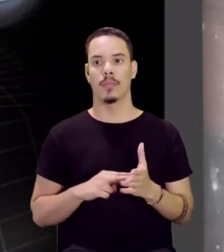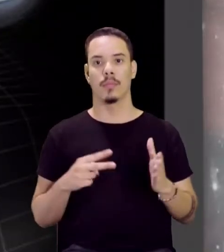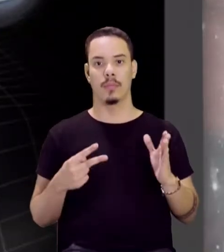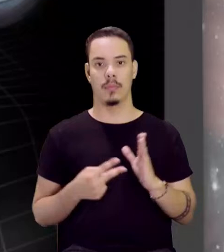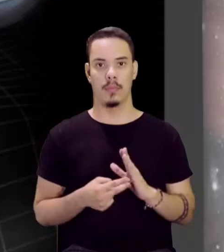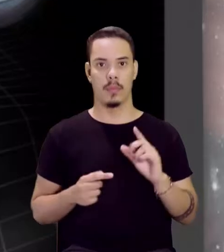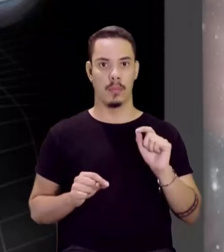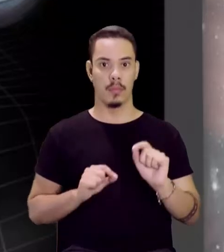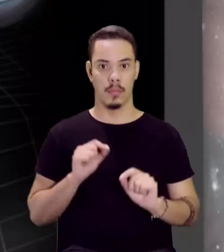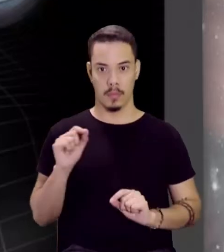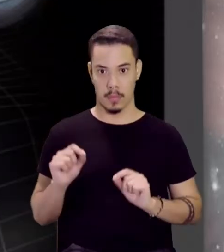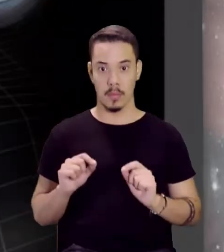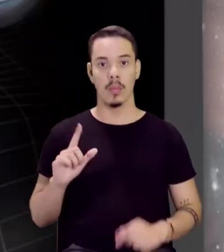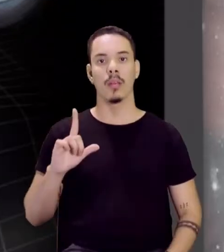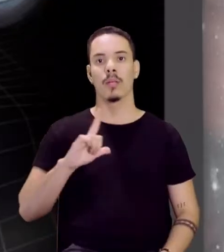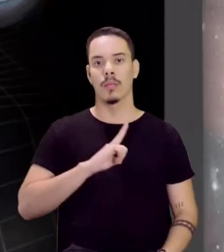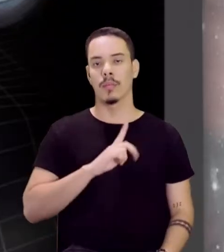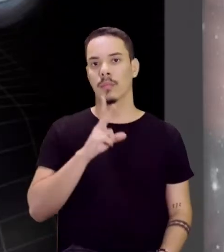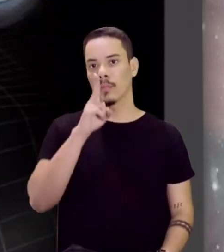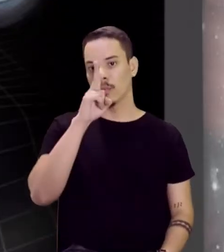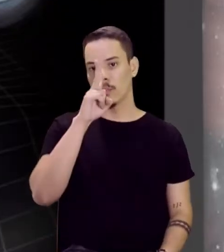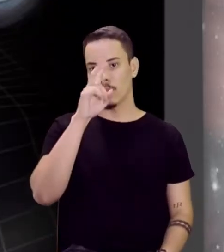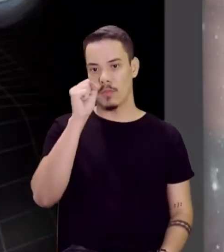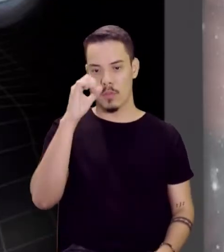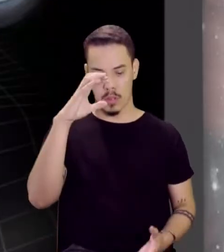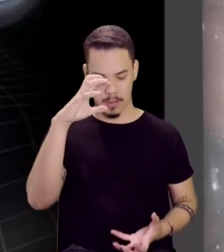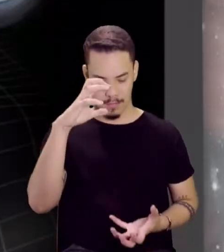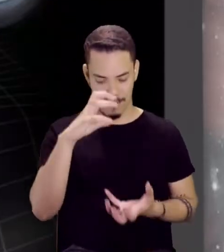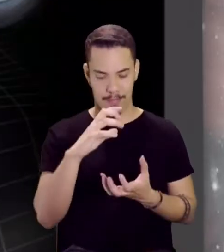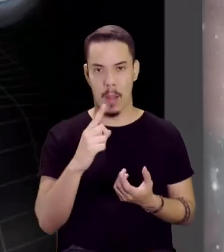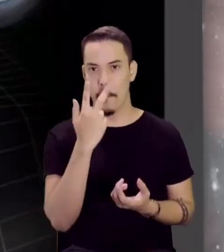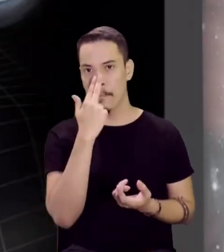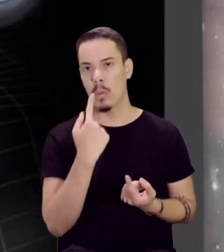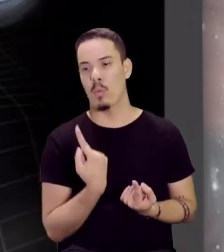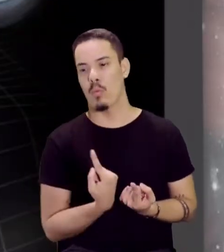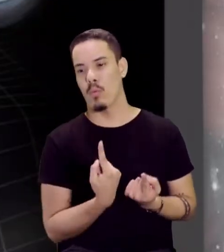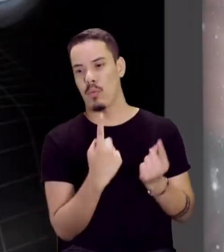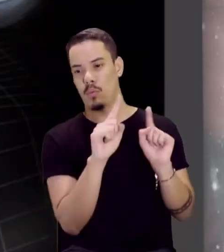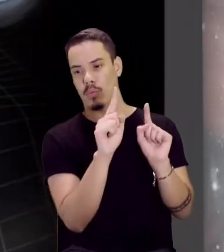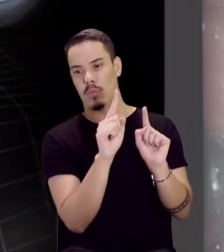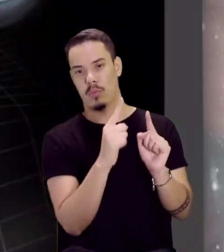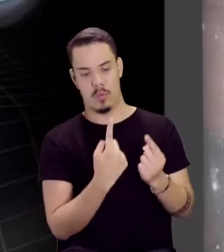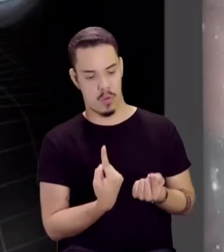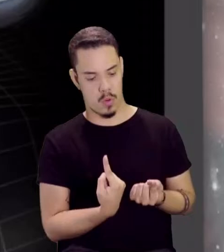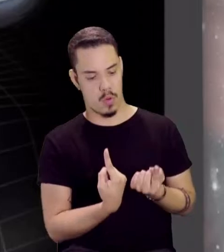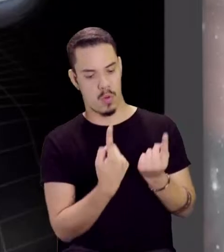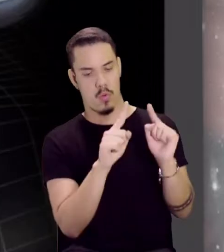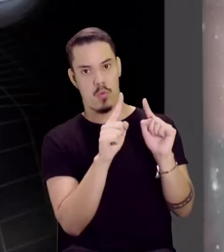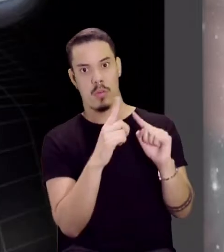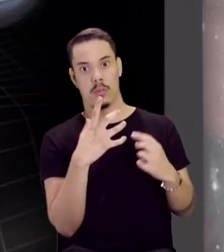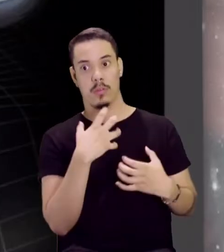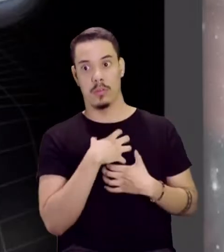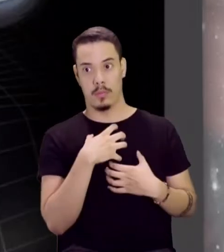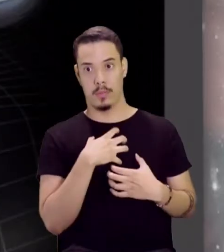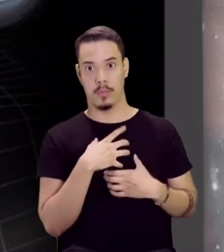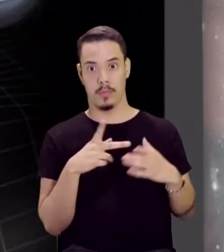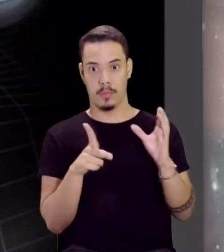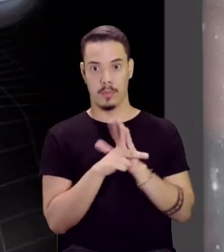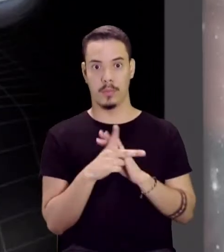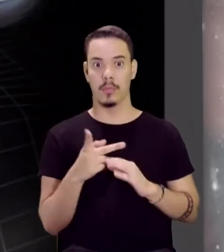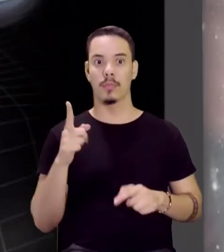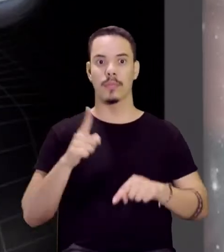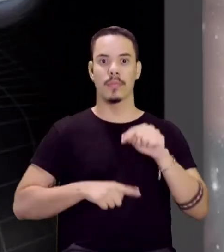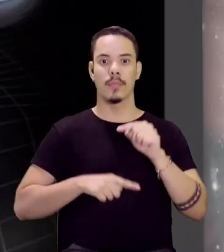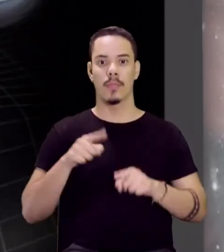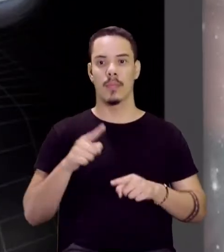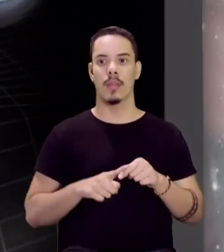ali, eu tenho uma força que está sendo exercida na direção vertical, em sentido para cima, nesse